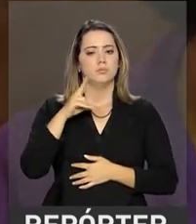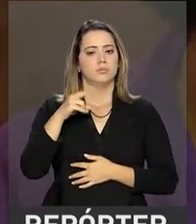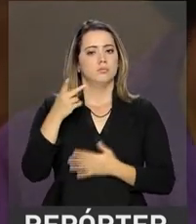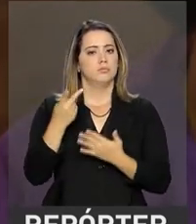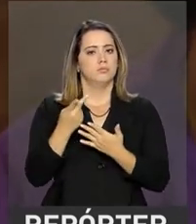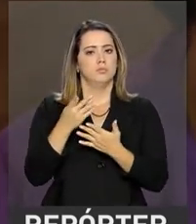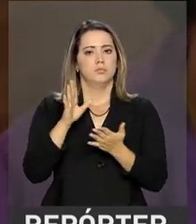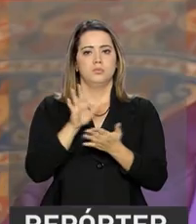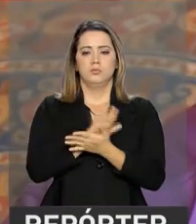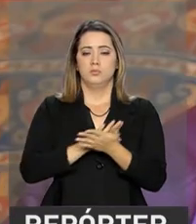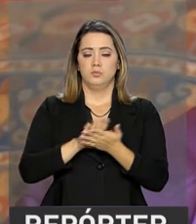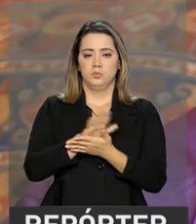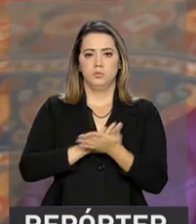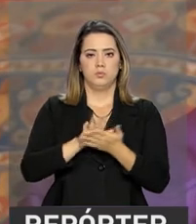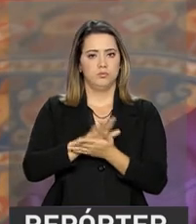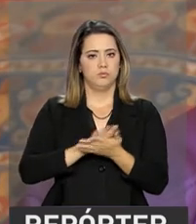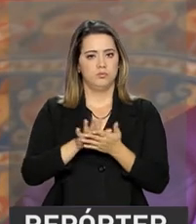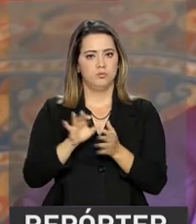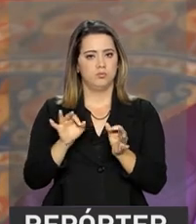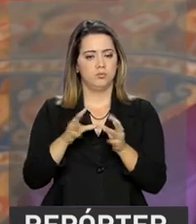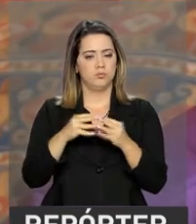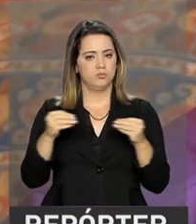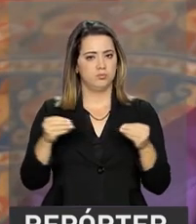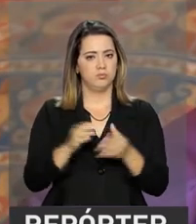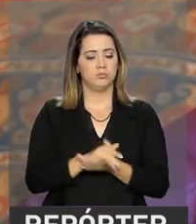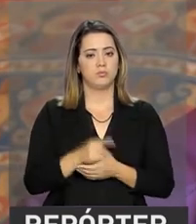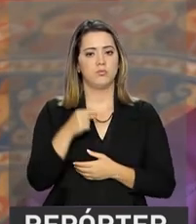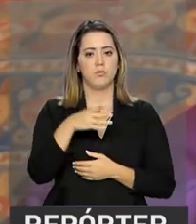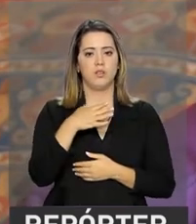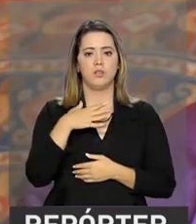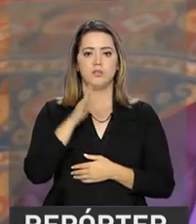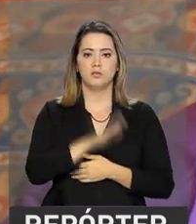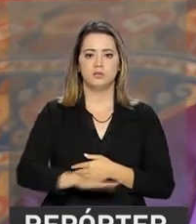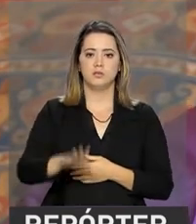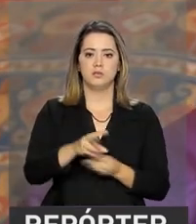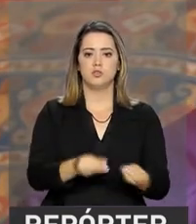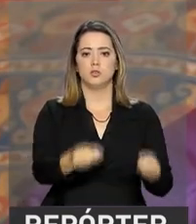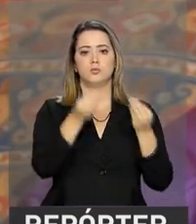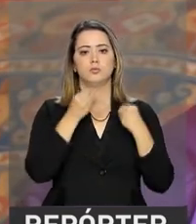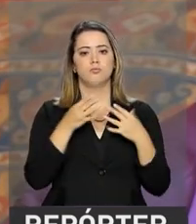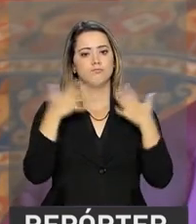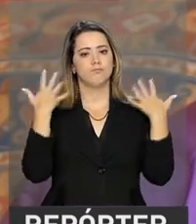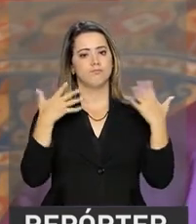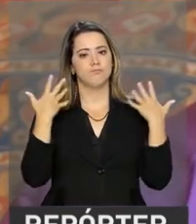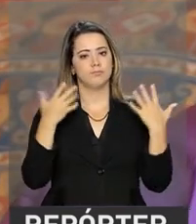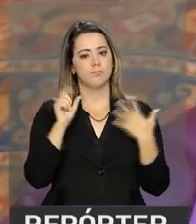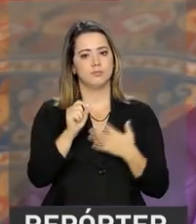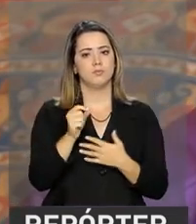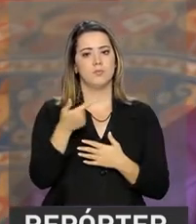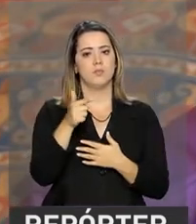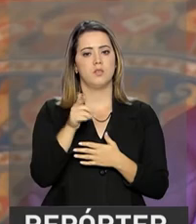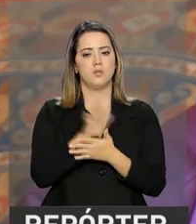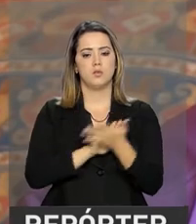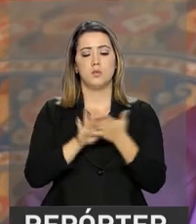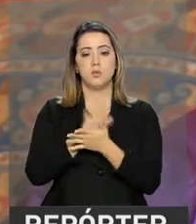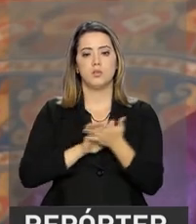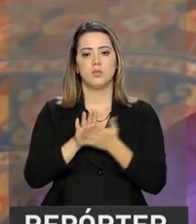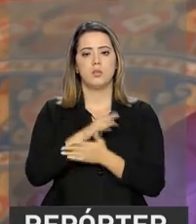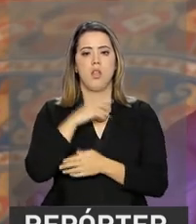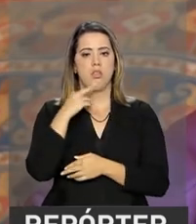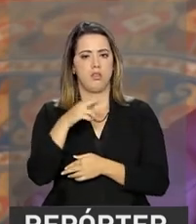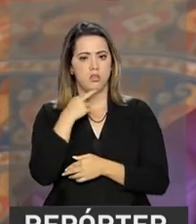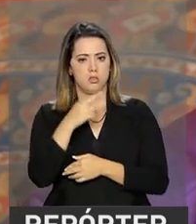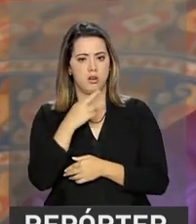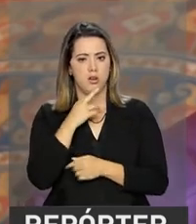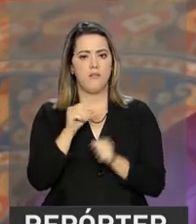serão apagados. São umas crianças que só nos deram prazer, só nos deram alegria. Não tenho nada a reclamar. Se eu tivesse